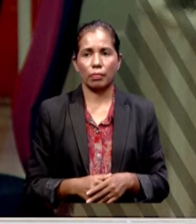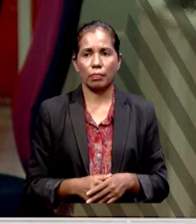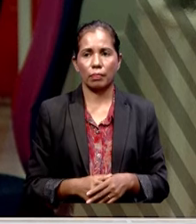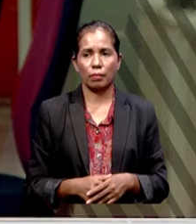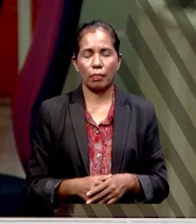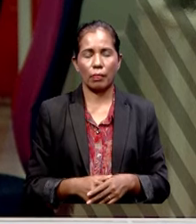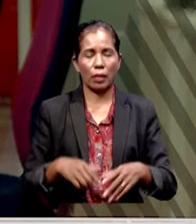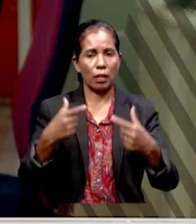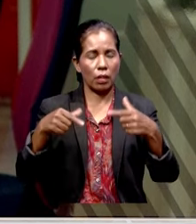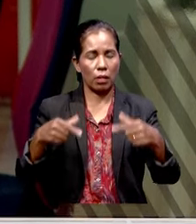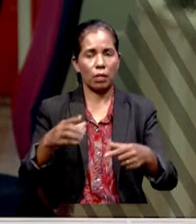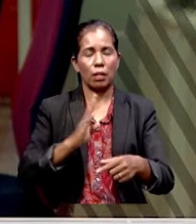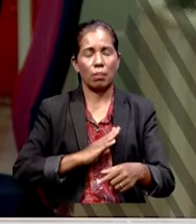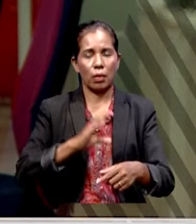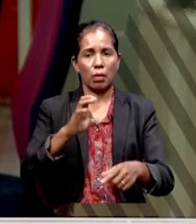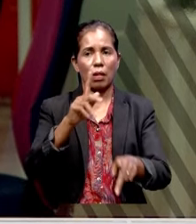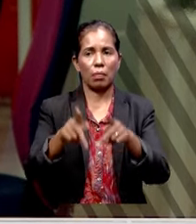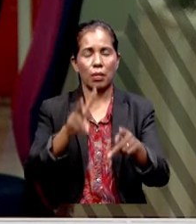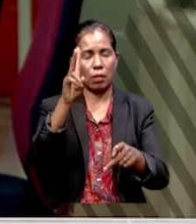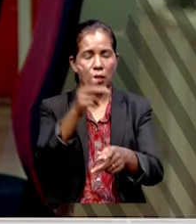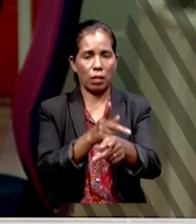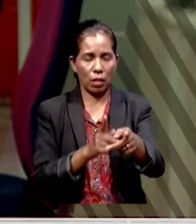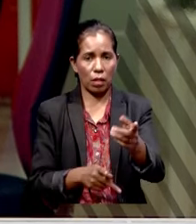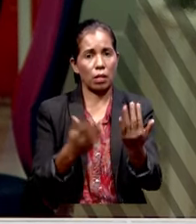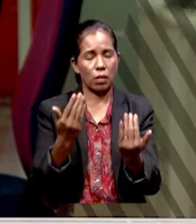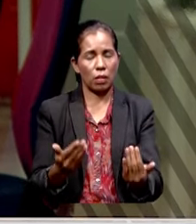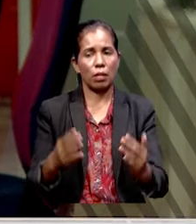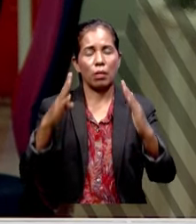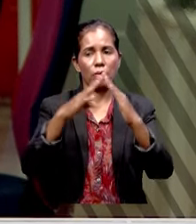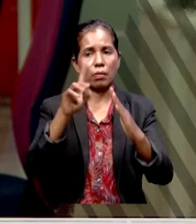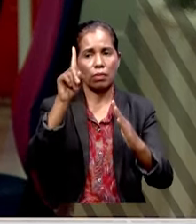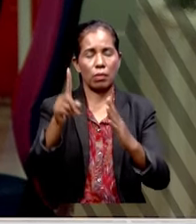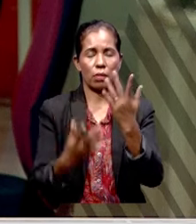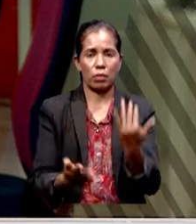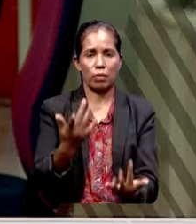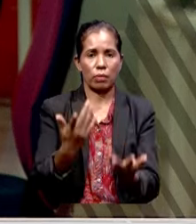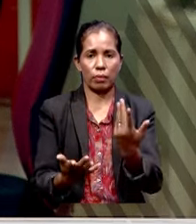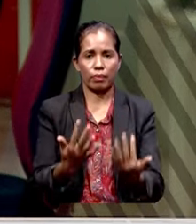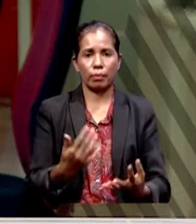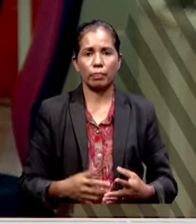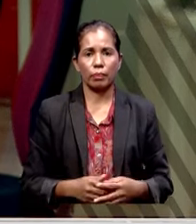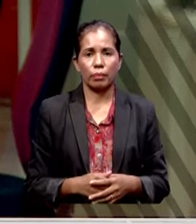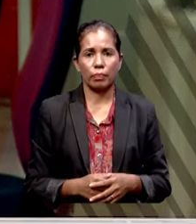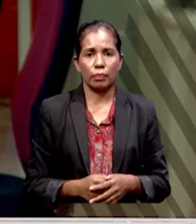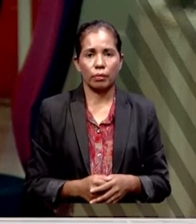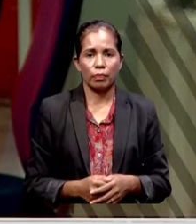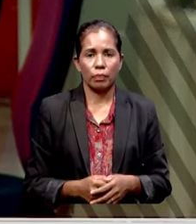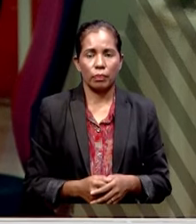Salta malu ia sama lari bau kau, emana in rua kane grave, no uma ide hetan sono.